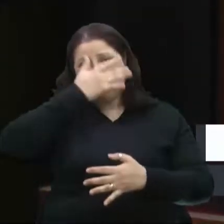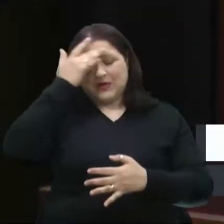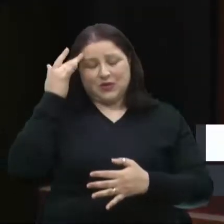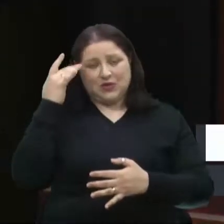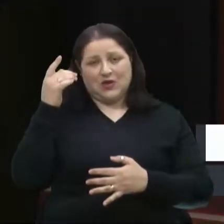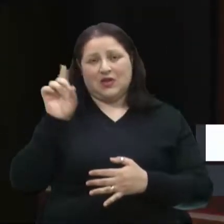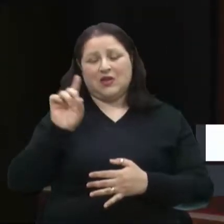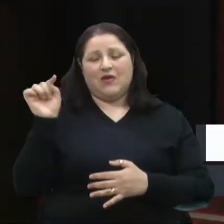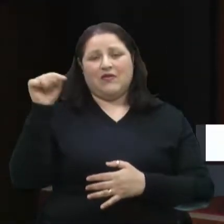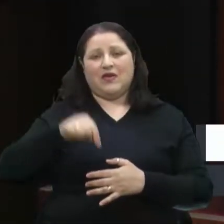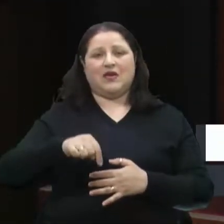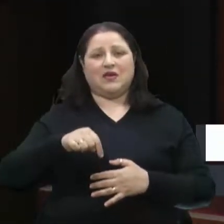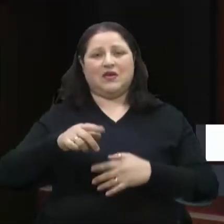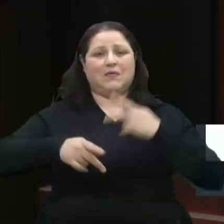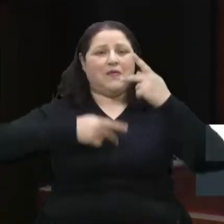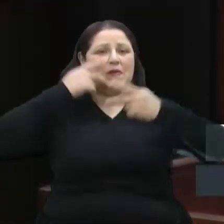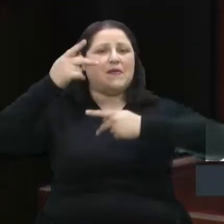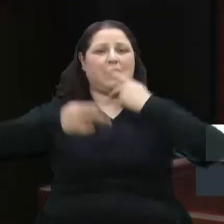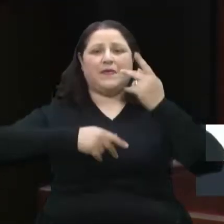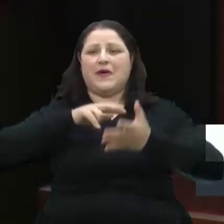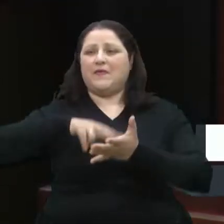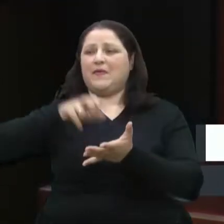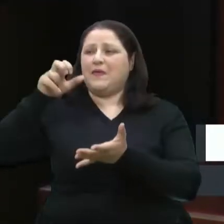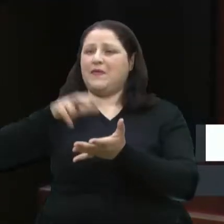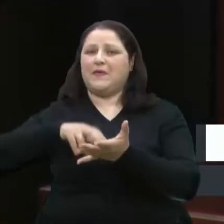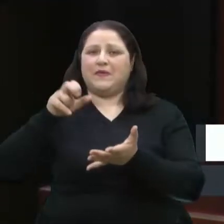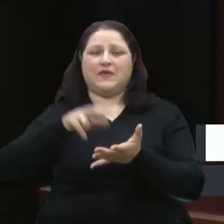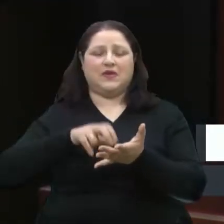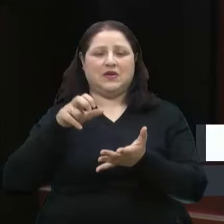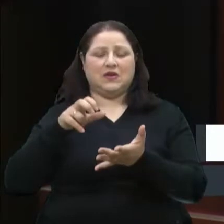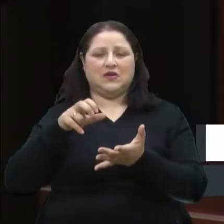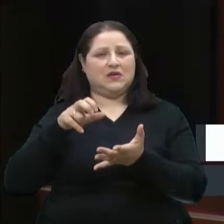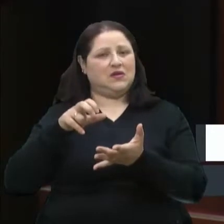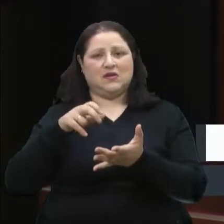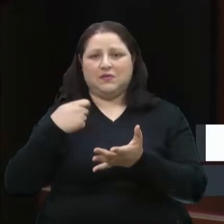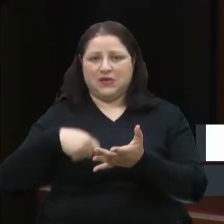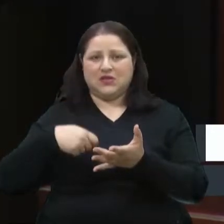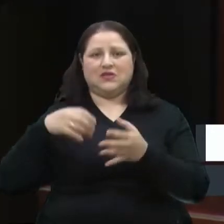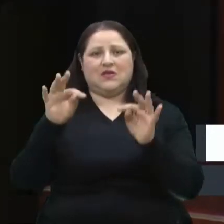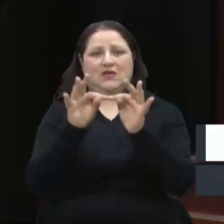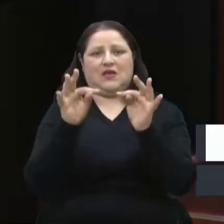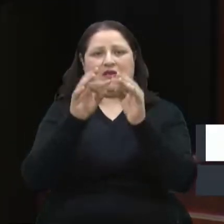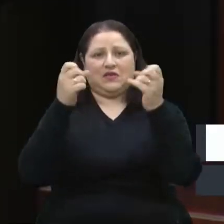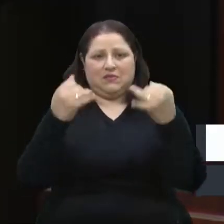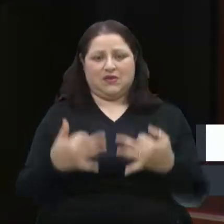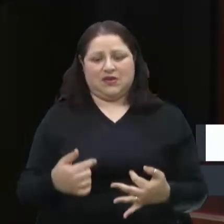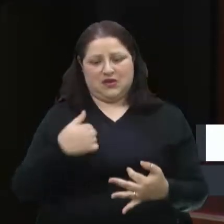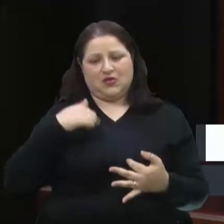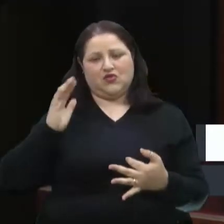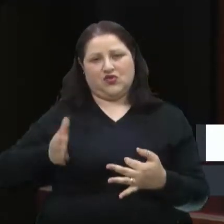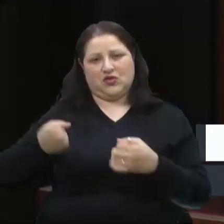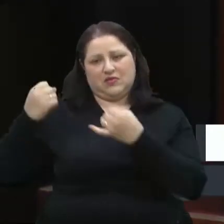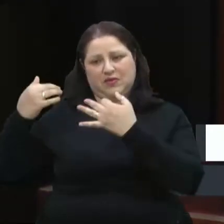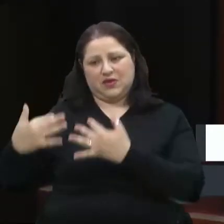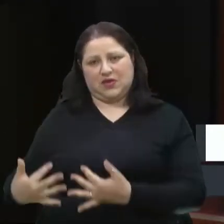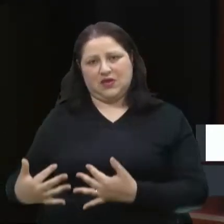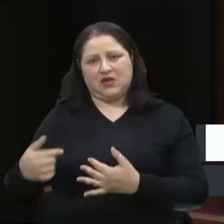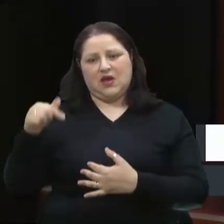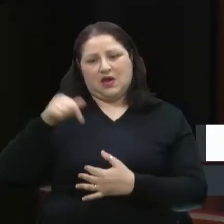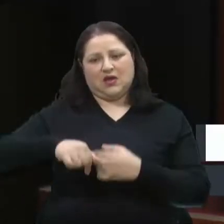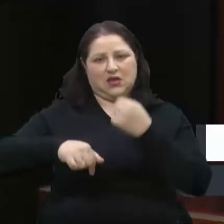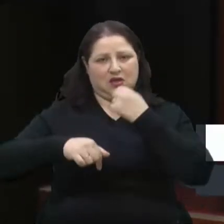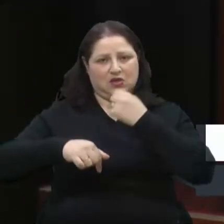animado. Não, vamos explicar de forma técnica, como eu estou explicando. O problema que acontece em Caxias do Sul hoje,